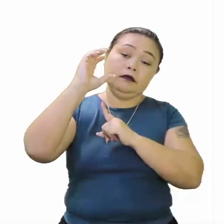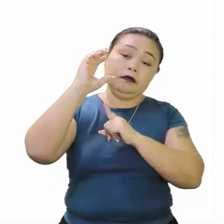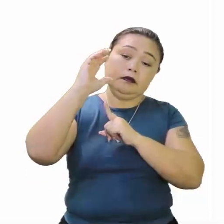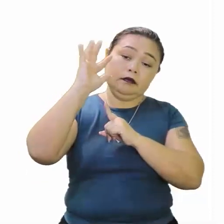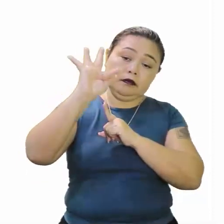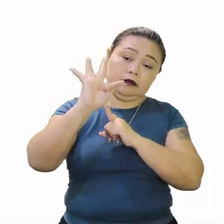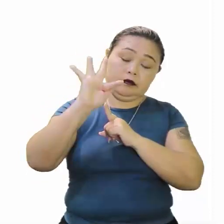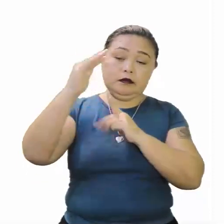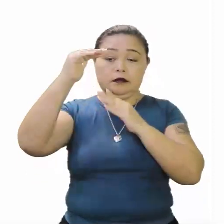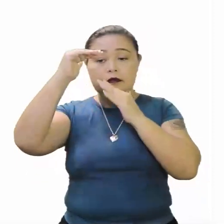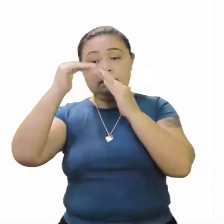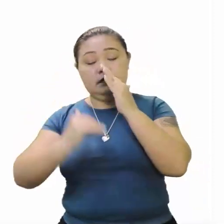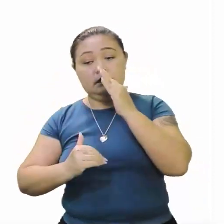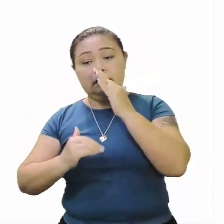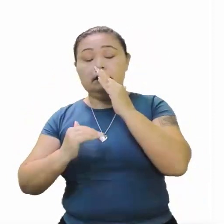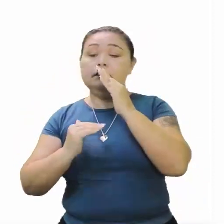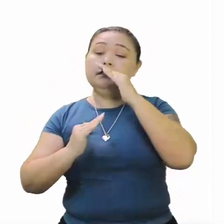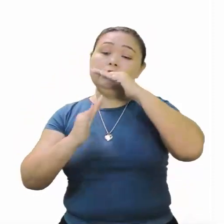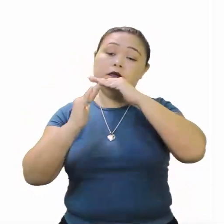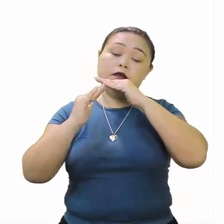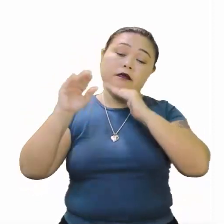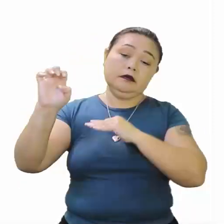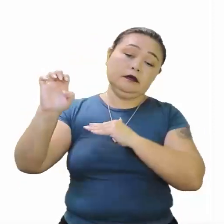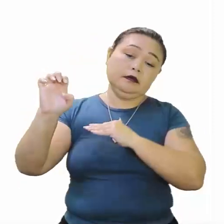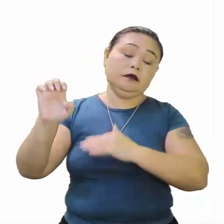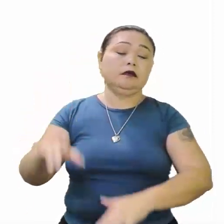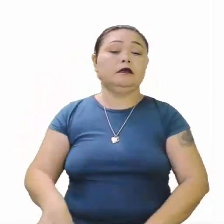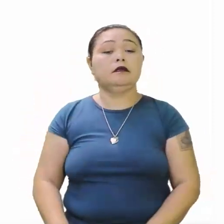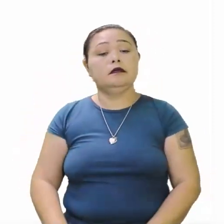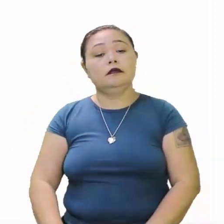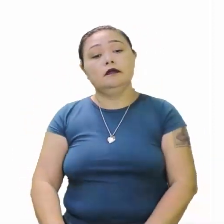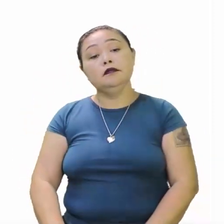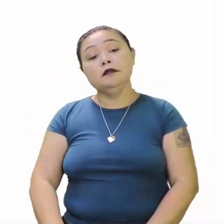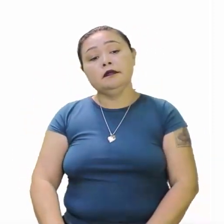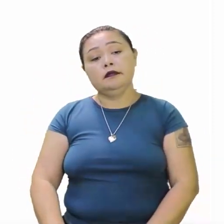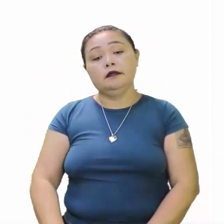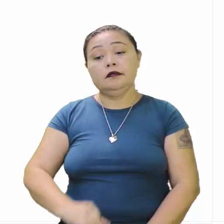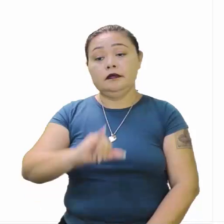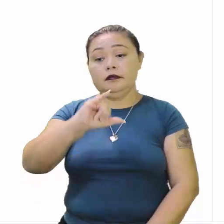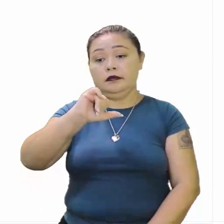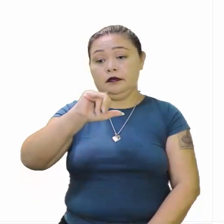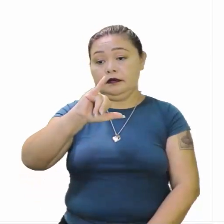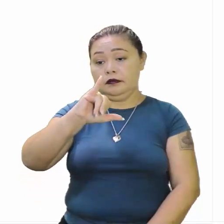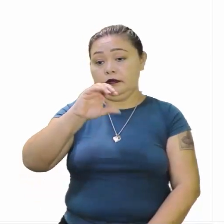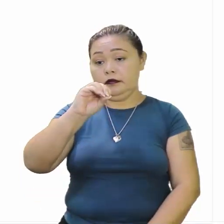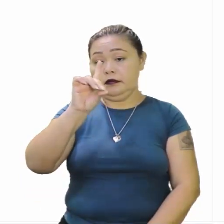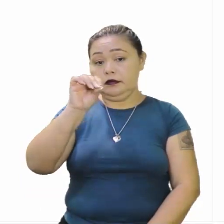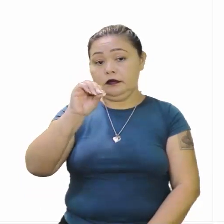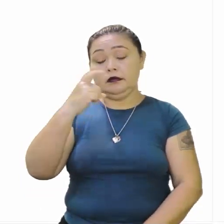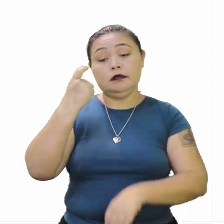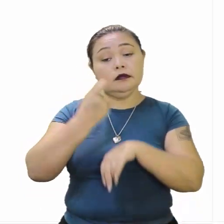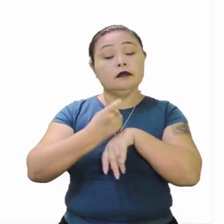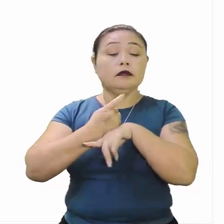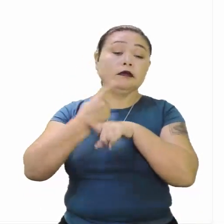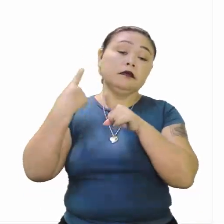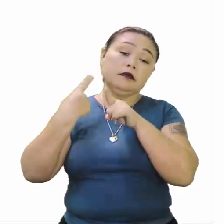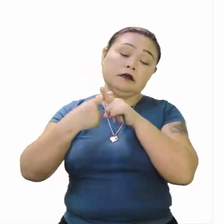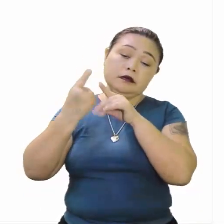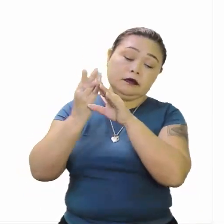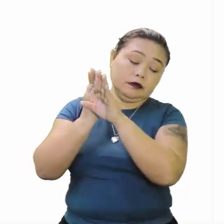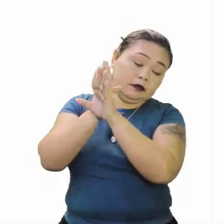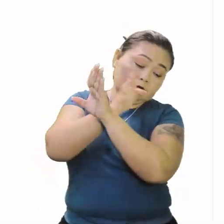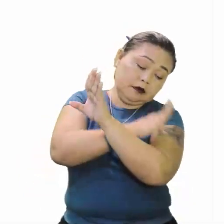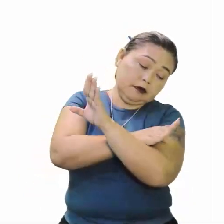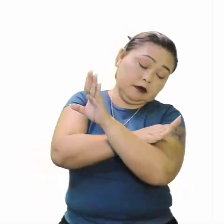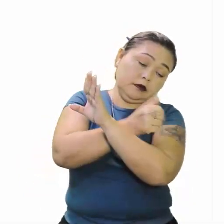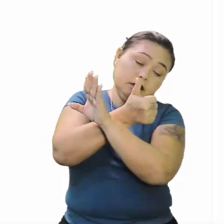e abaixo da temperatura de ebulição. E o iodo está sólido por quê? Porque 50